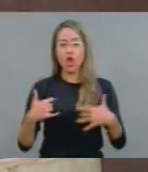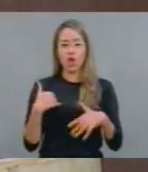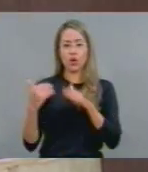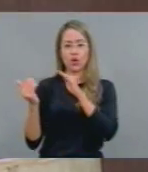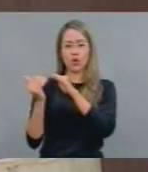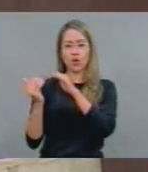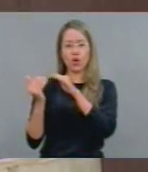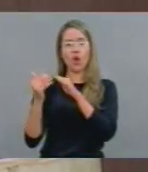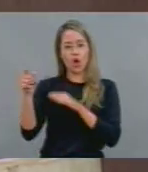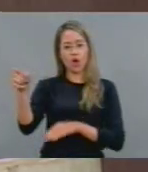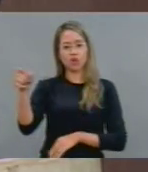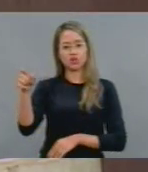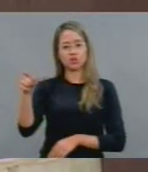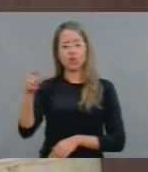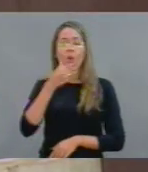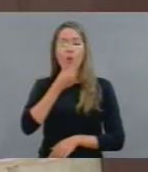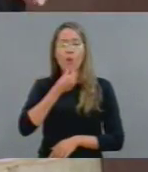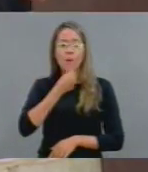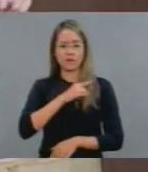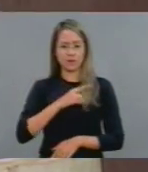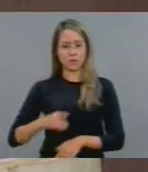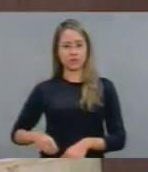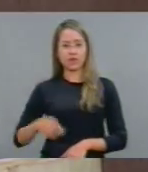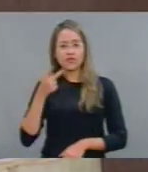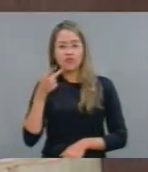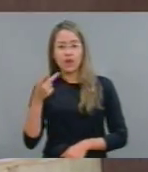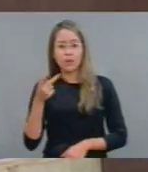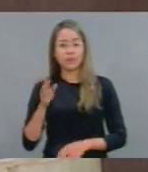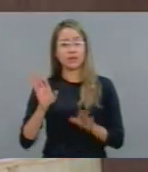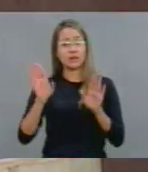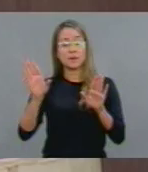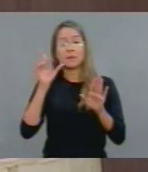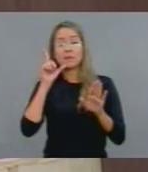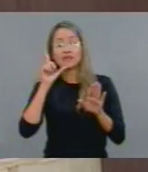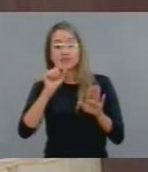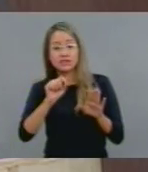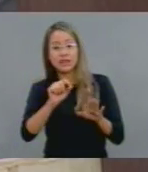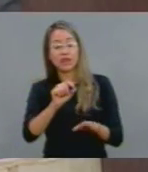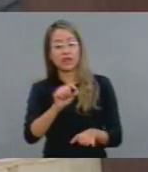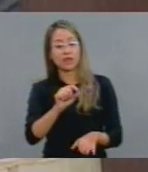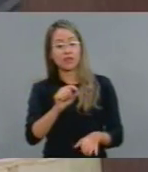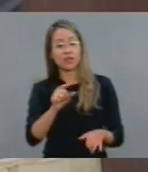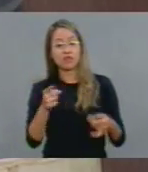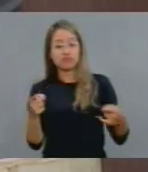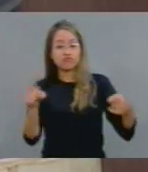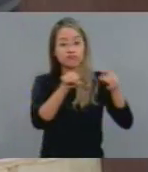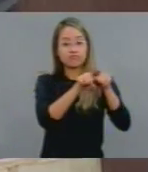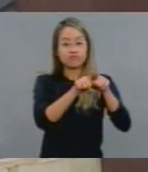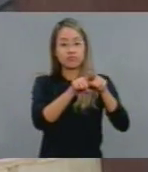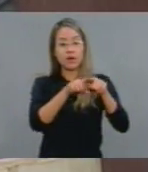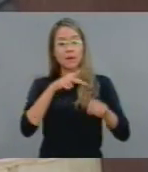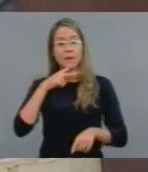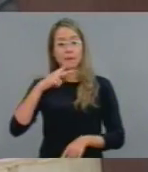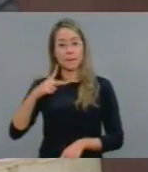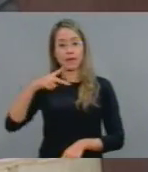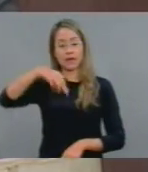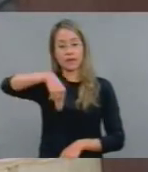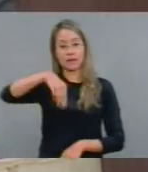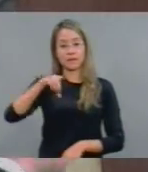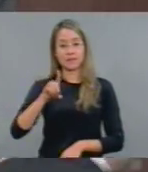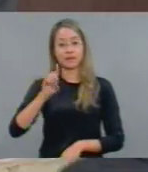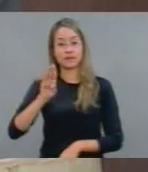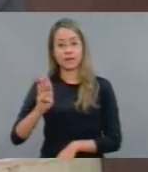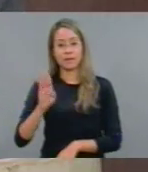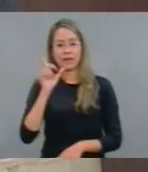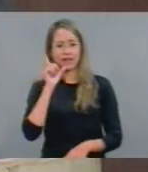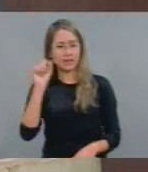concordo. Mas quem escolheu se aliar ao PMDB? Quem escolheu Temer como vice?